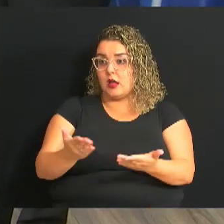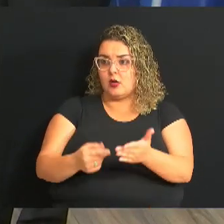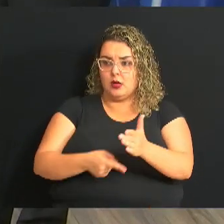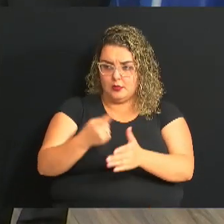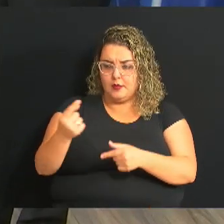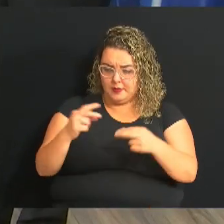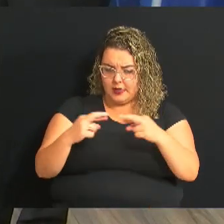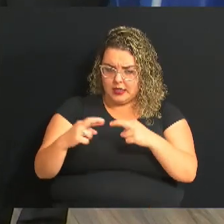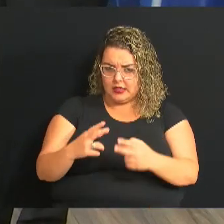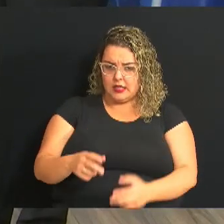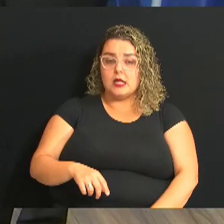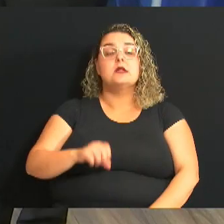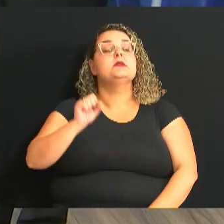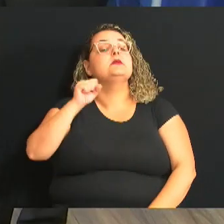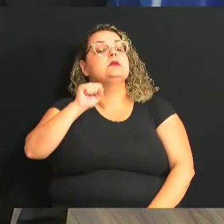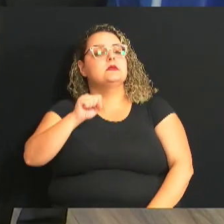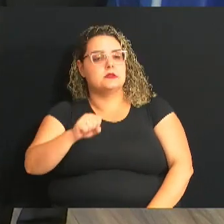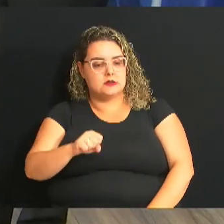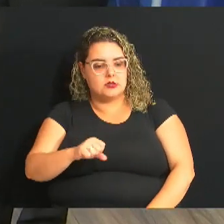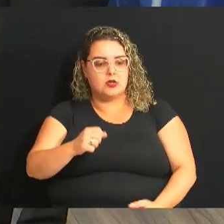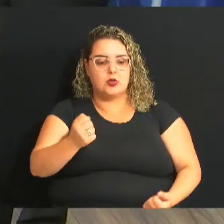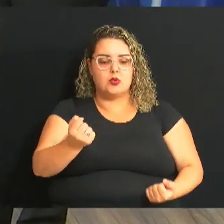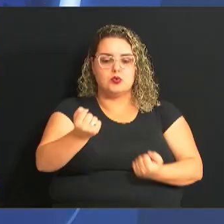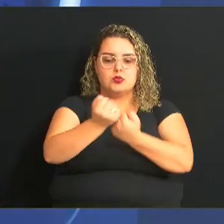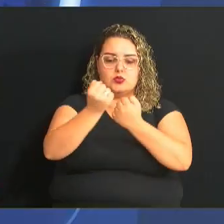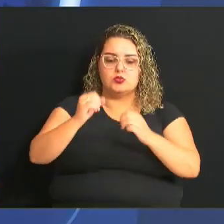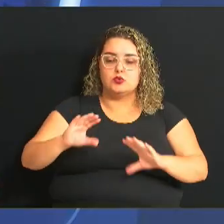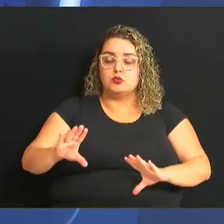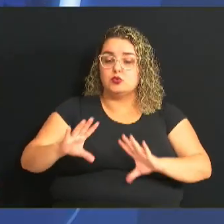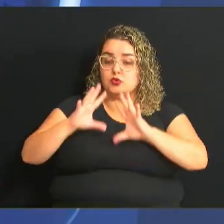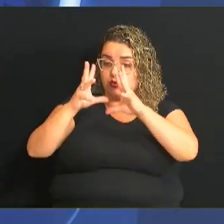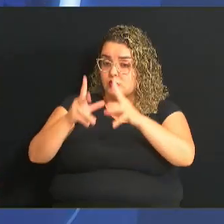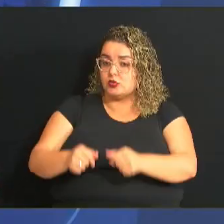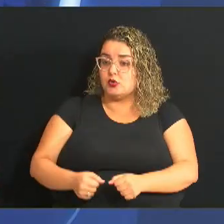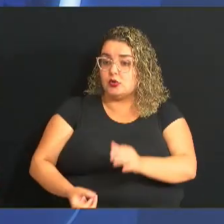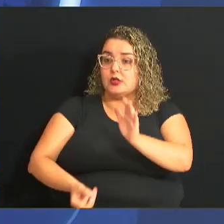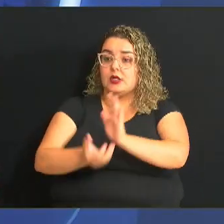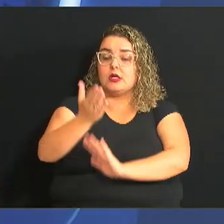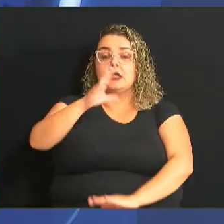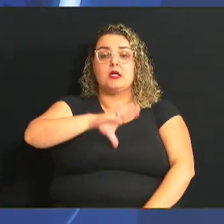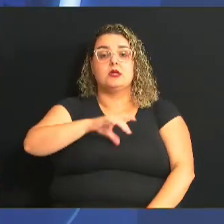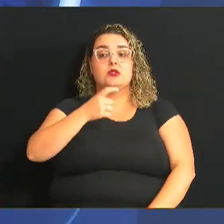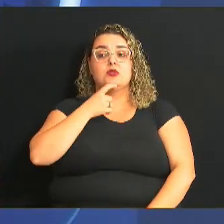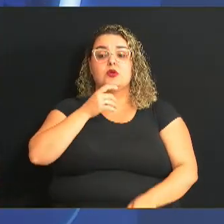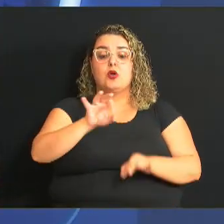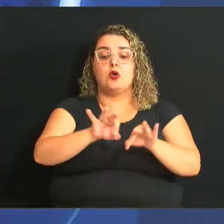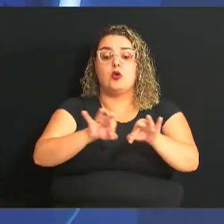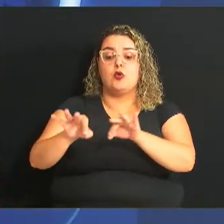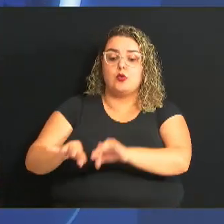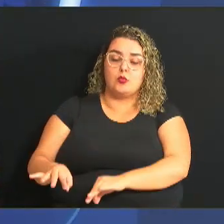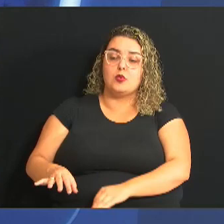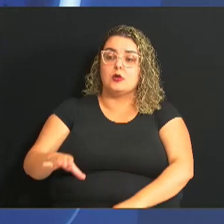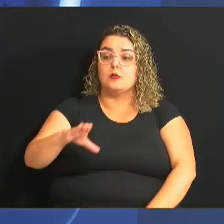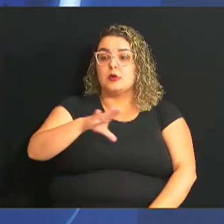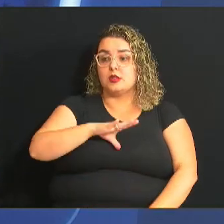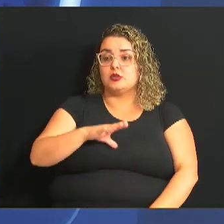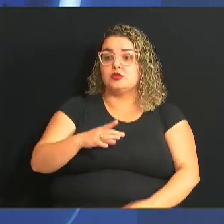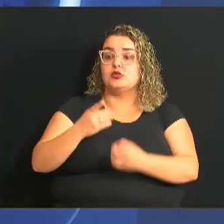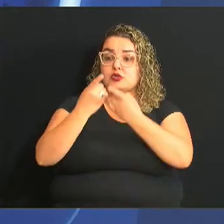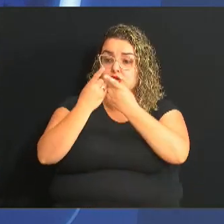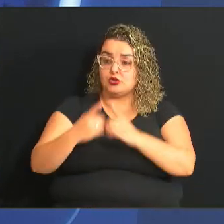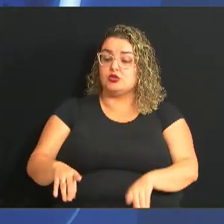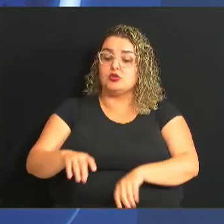análise. Isso mesmo, foi um substitutivo total que cria em Campinas o Programa Municipal de Dignidade e